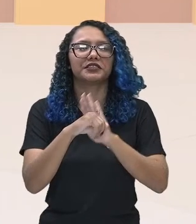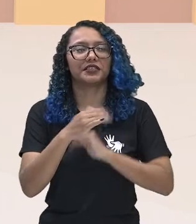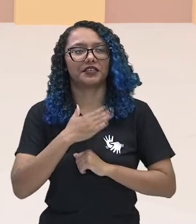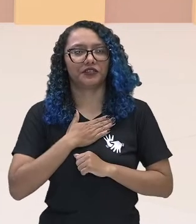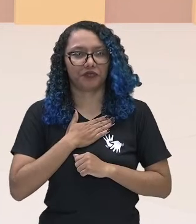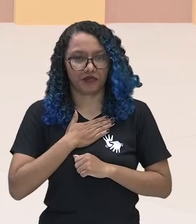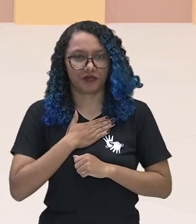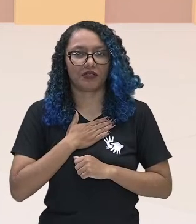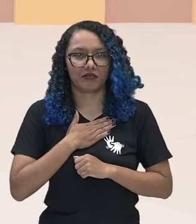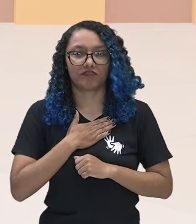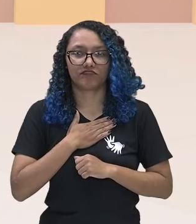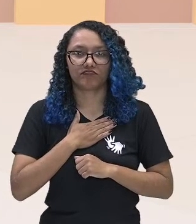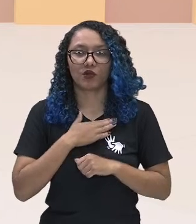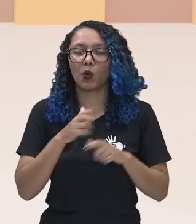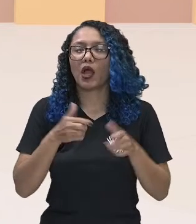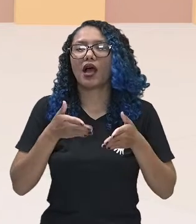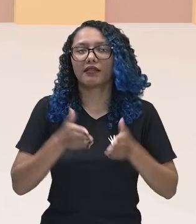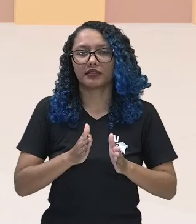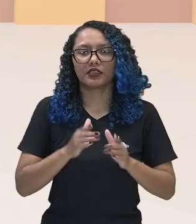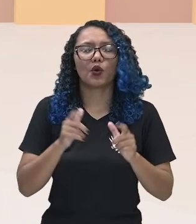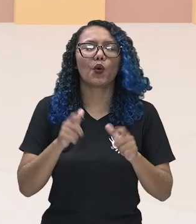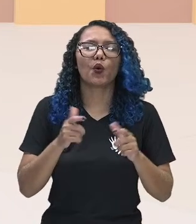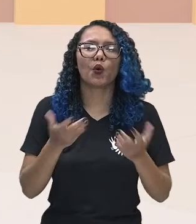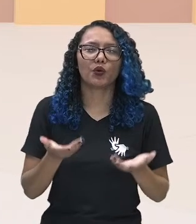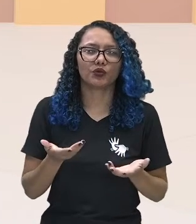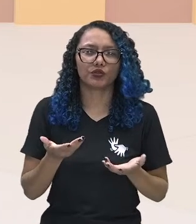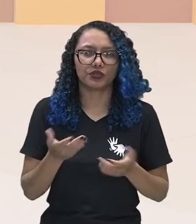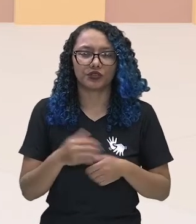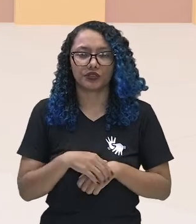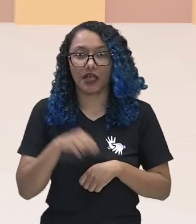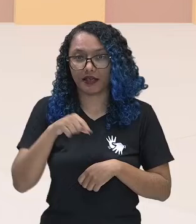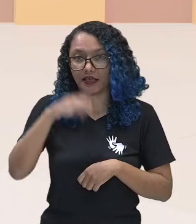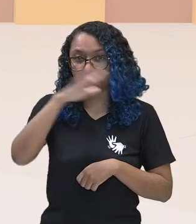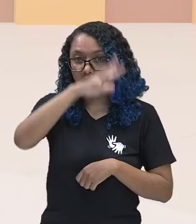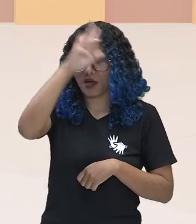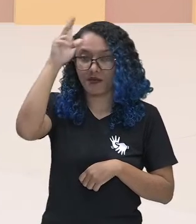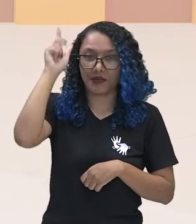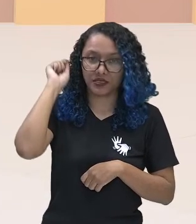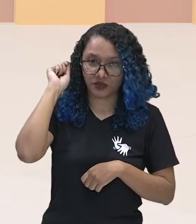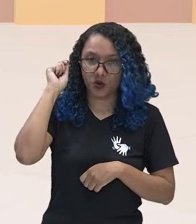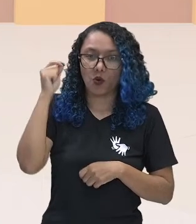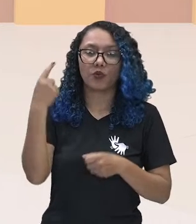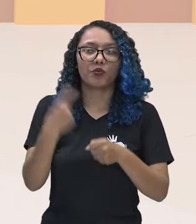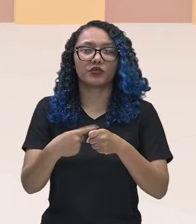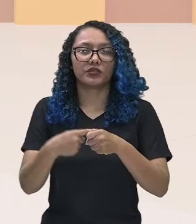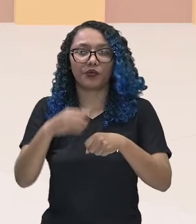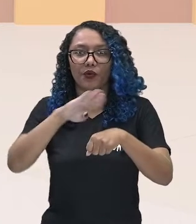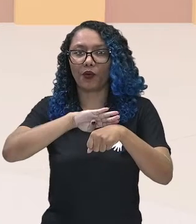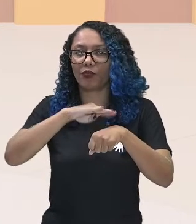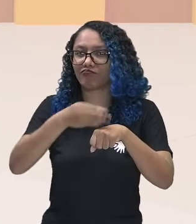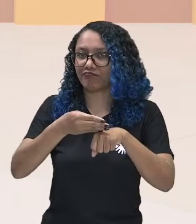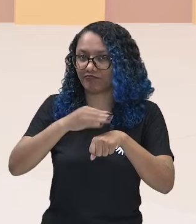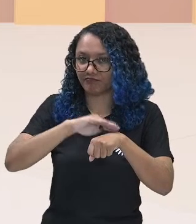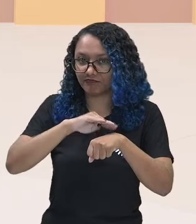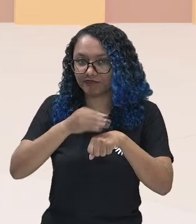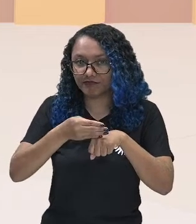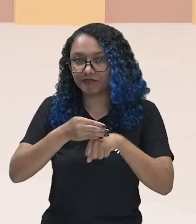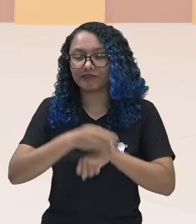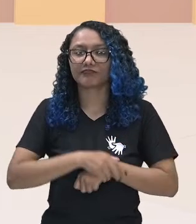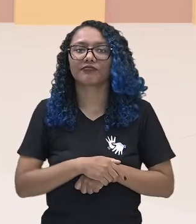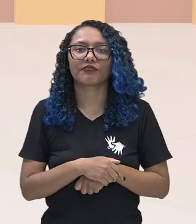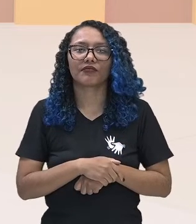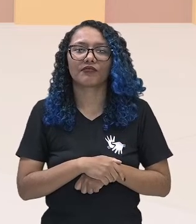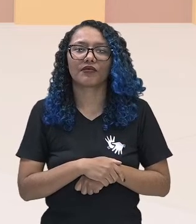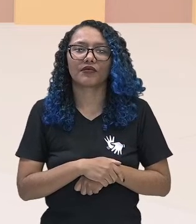eu nasci, que fica localizado aqui no Amazonas, no município de Itacoatiara. E esse lugar, esse espaço, ele